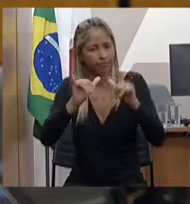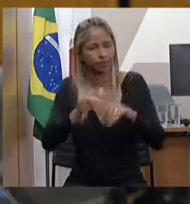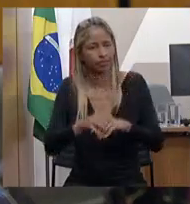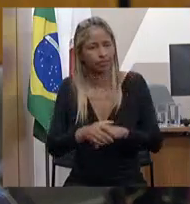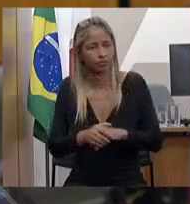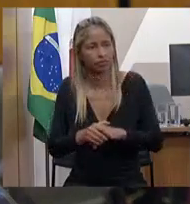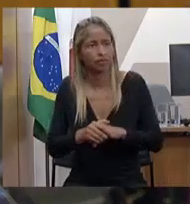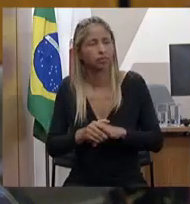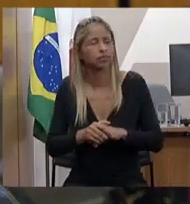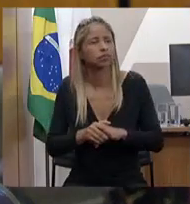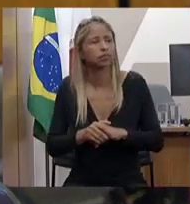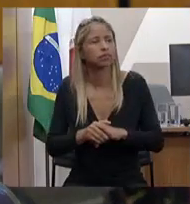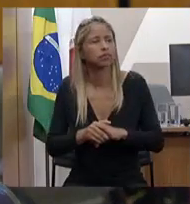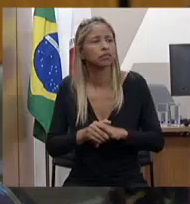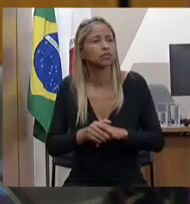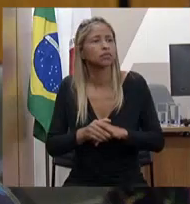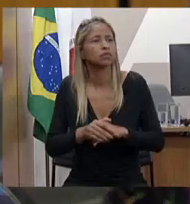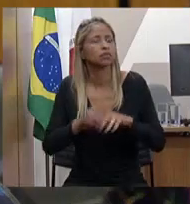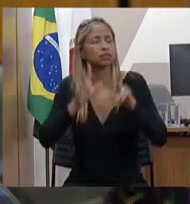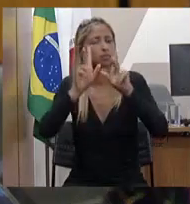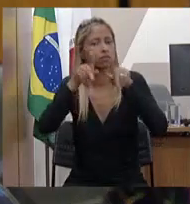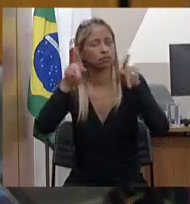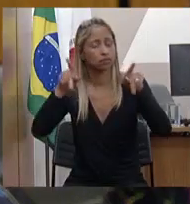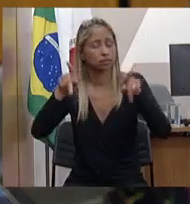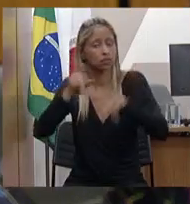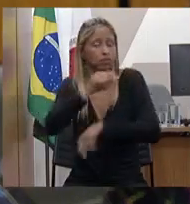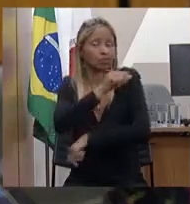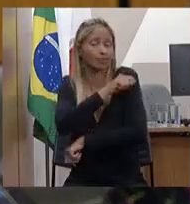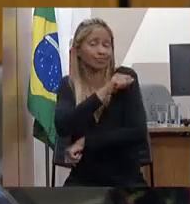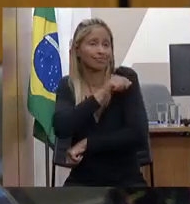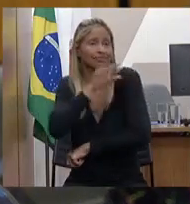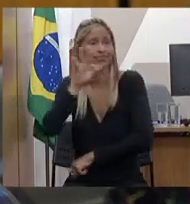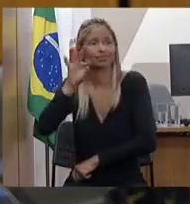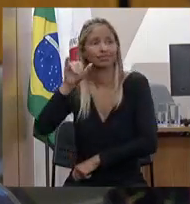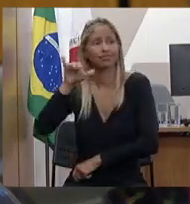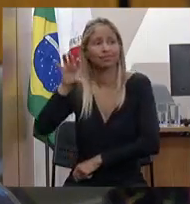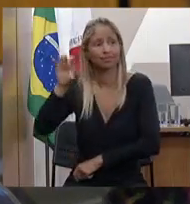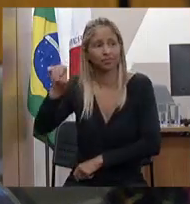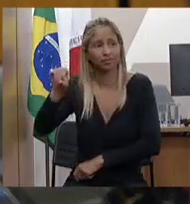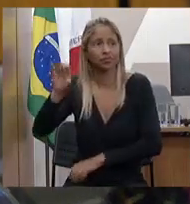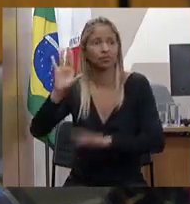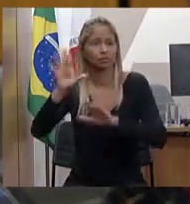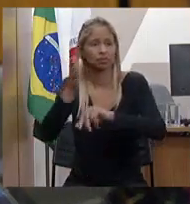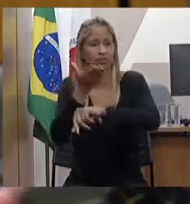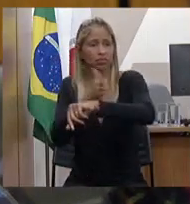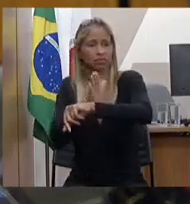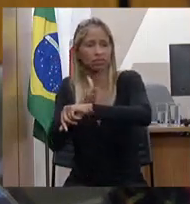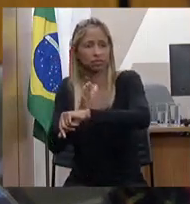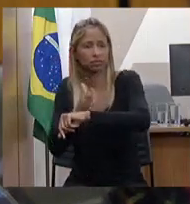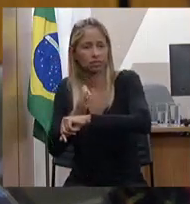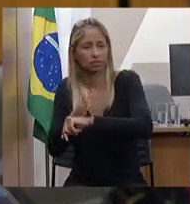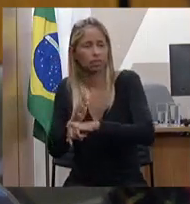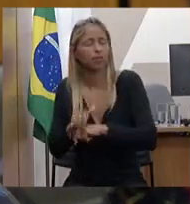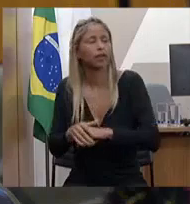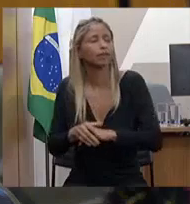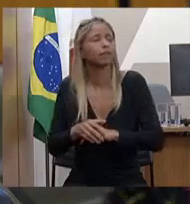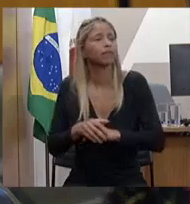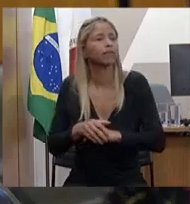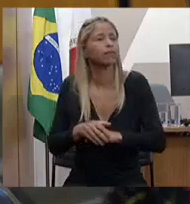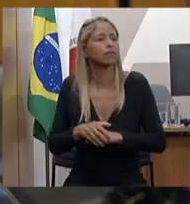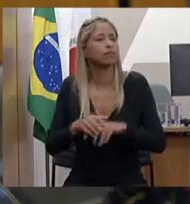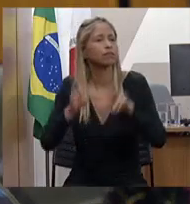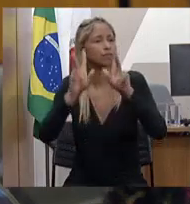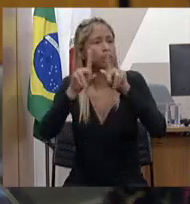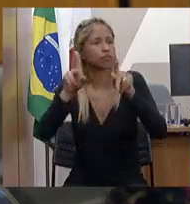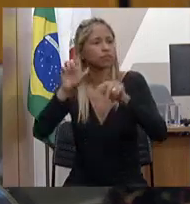residente aluno do professor Tarcísio Já tive muitas atividades né acompanhei muito o